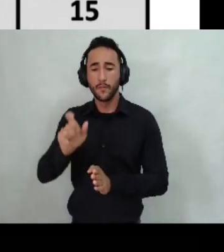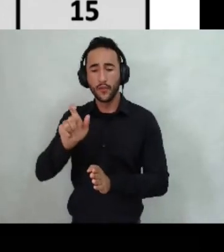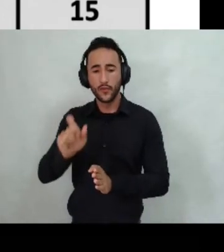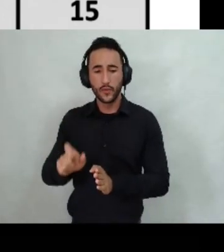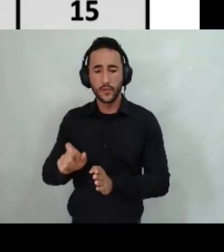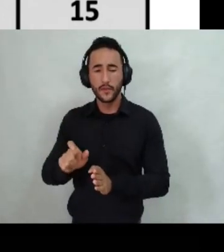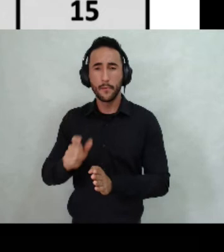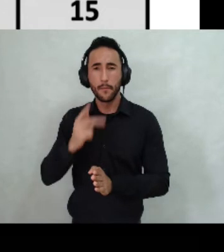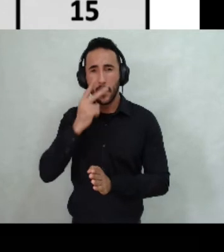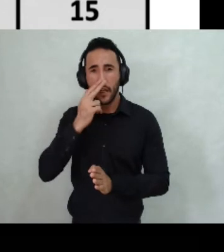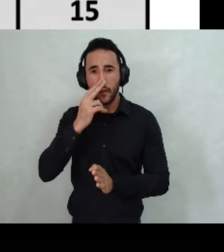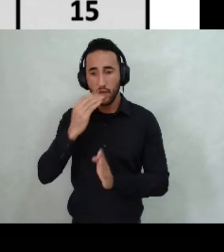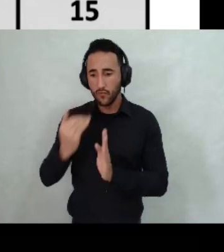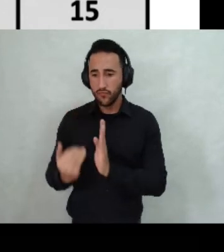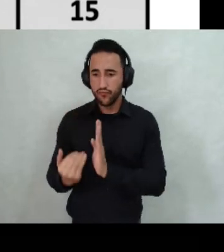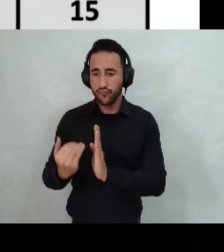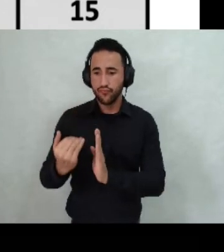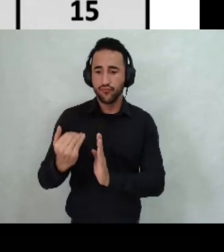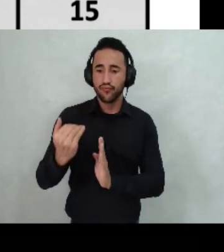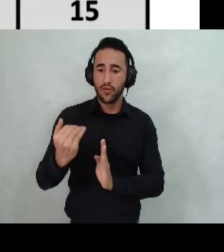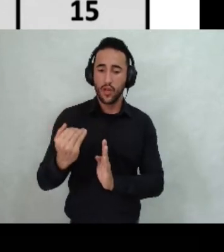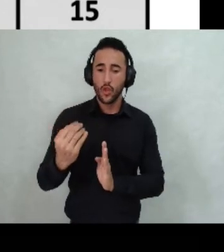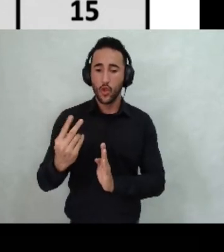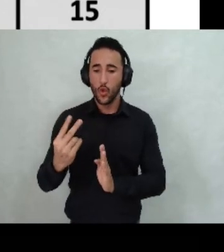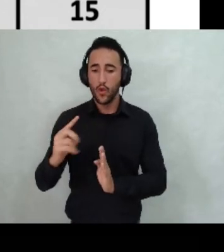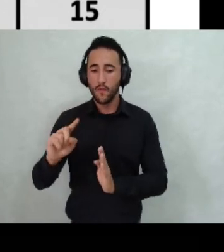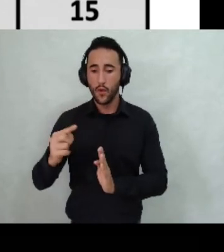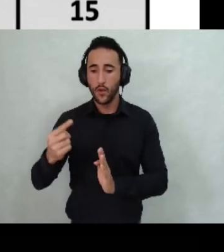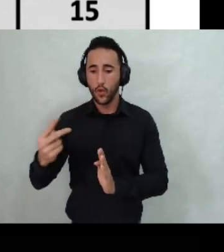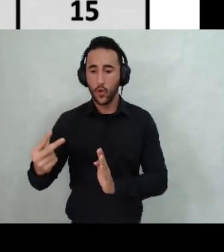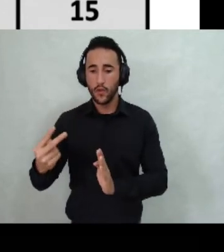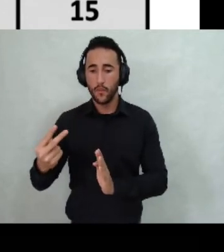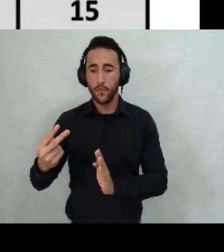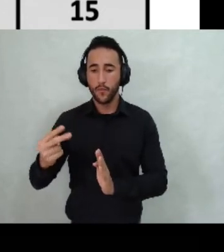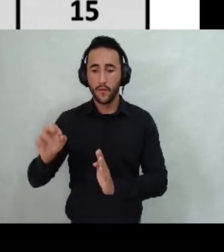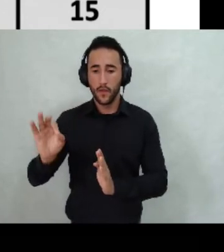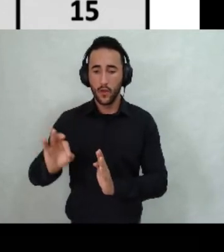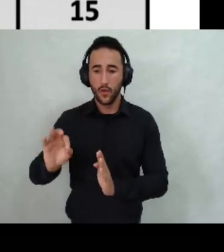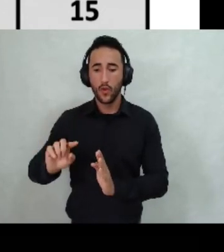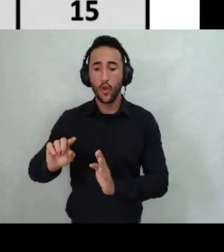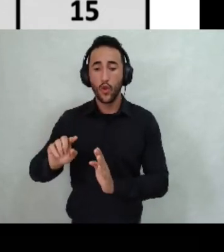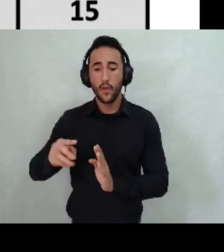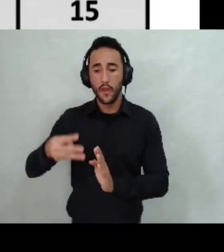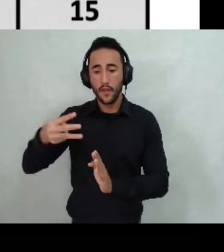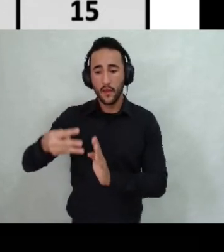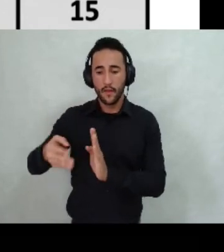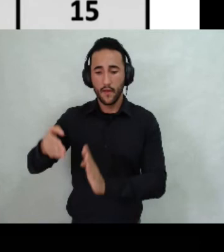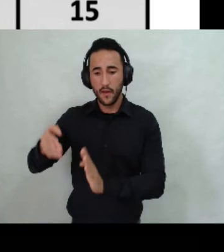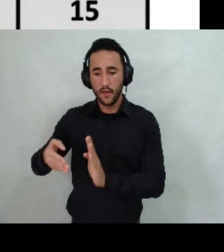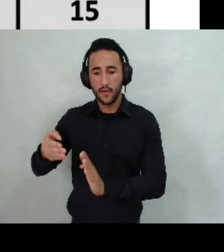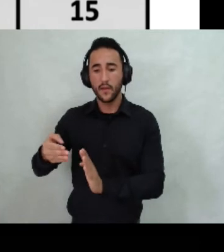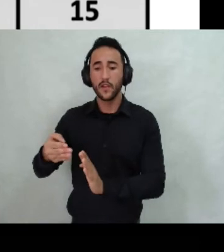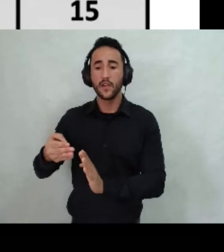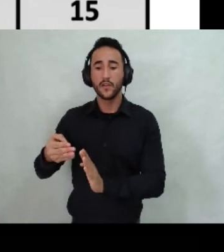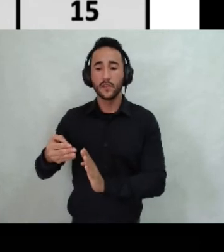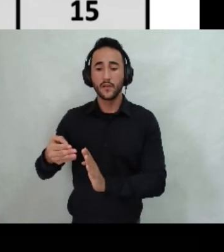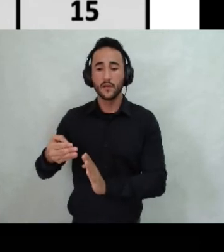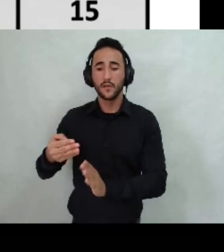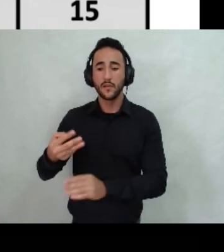para 2,2%, já no final de 3,9%, e no final de meados de